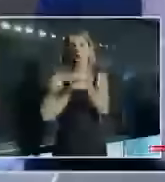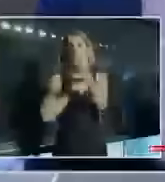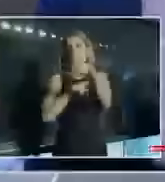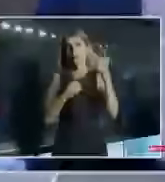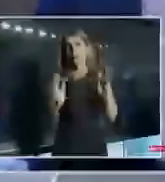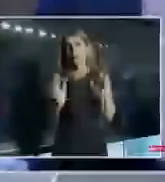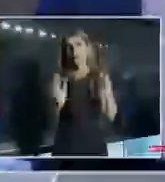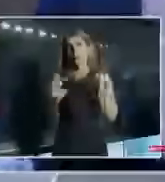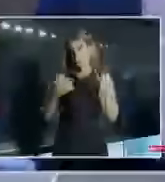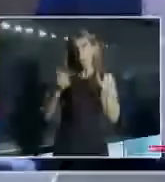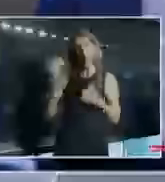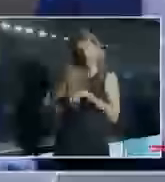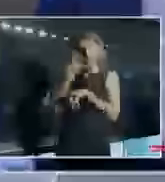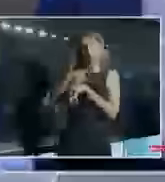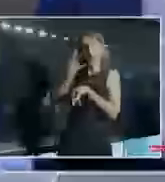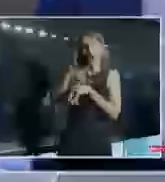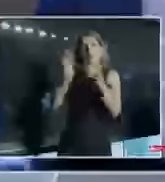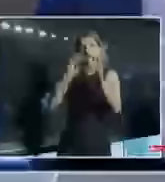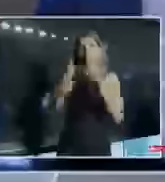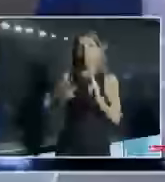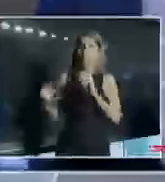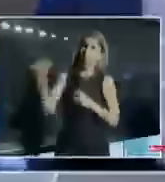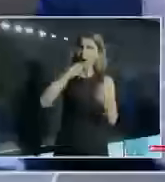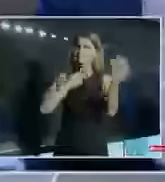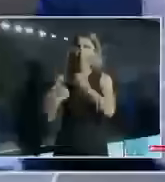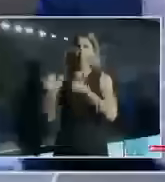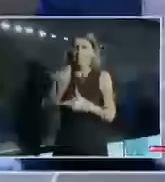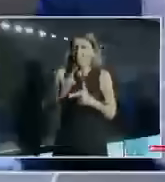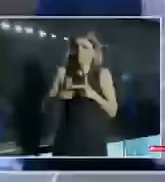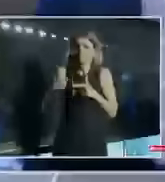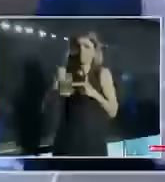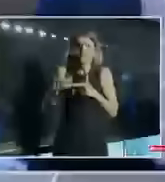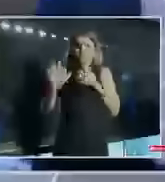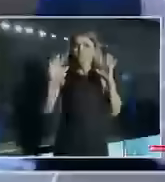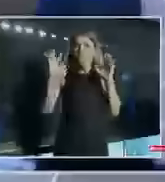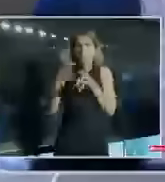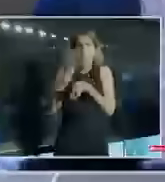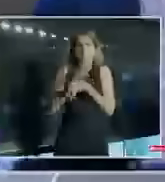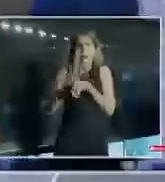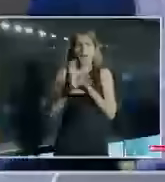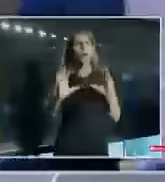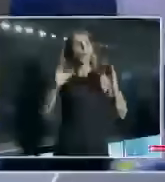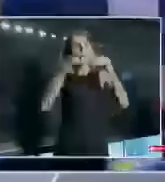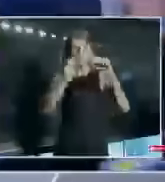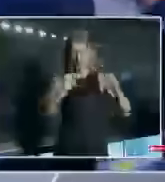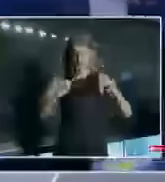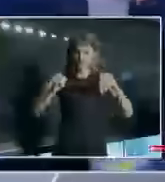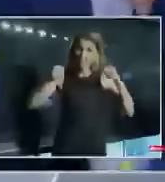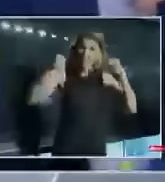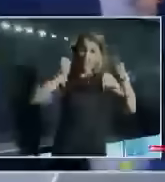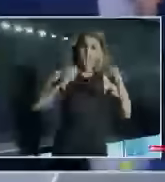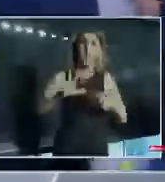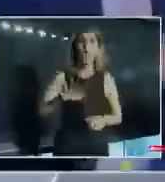poucos países que tem a justiça eleitoral eu acompanhei uma a eleição nos Estados Unidos e fiquei impression iado né